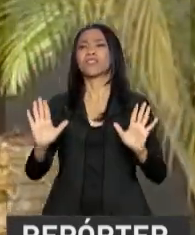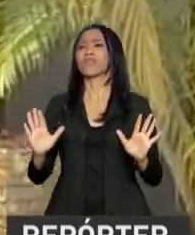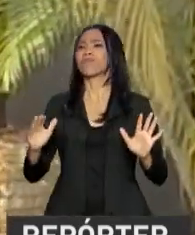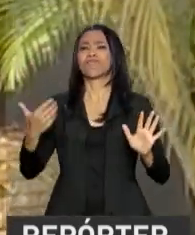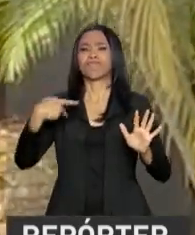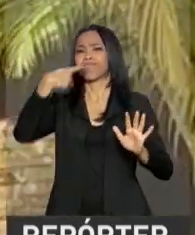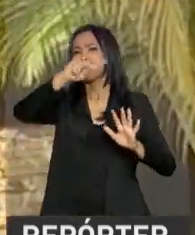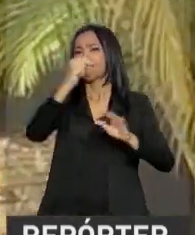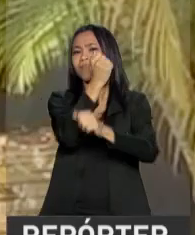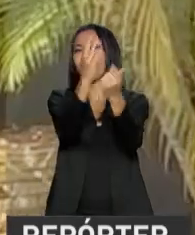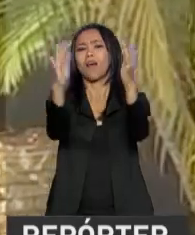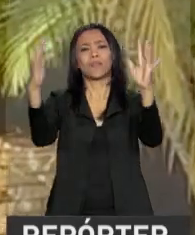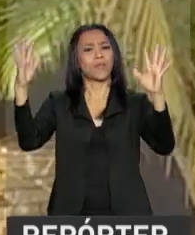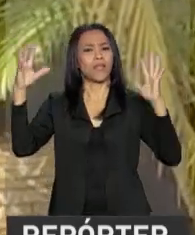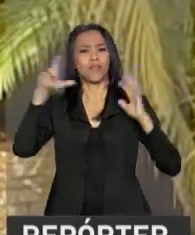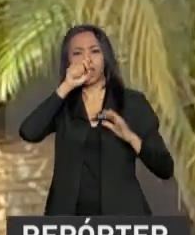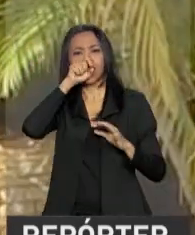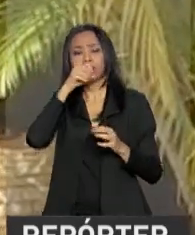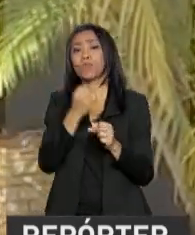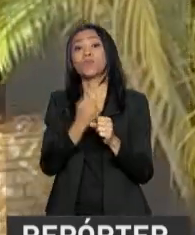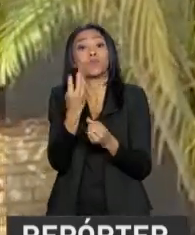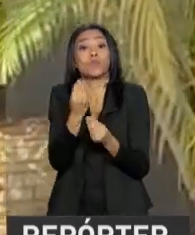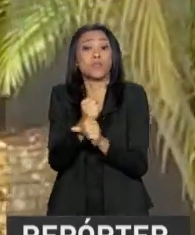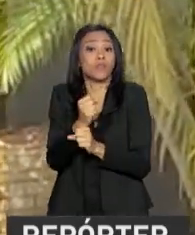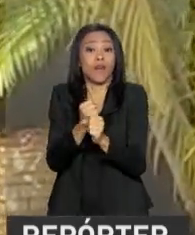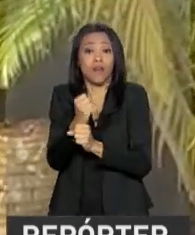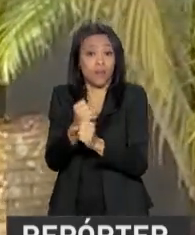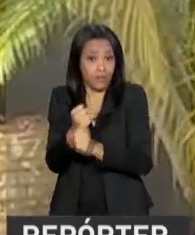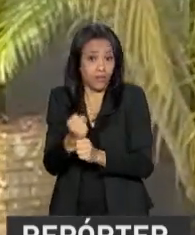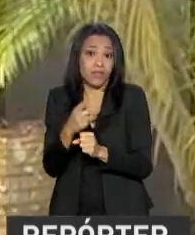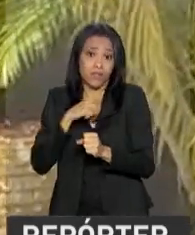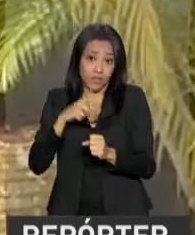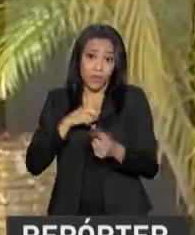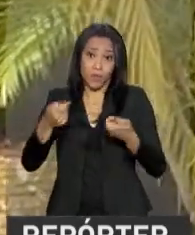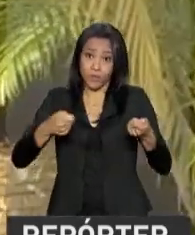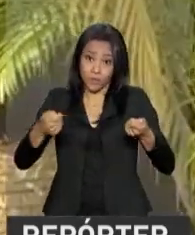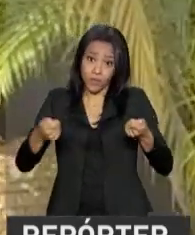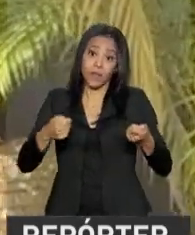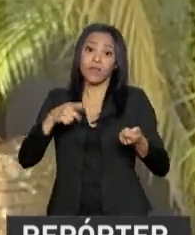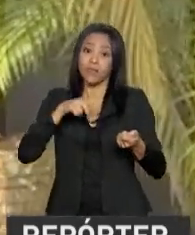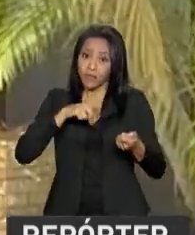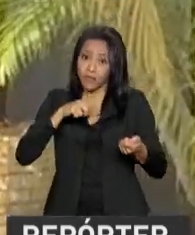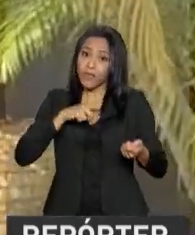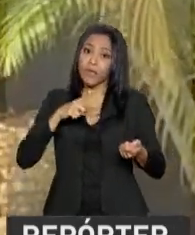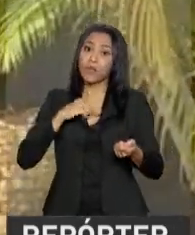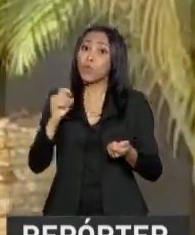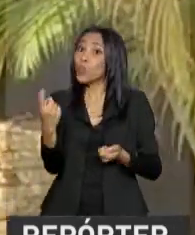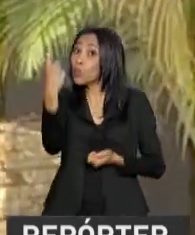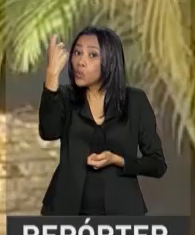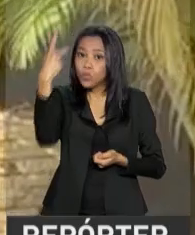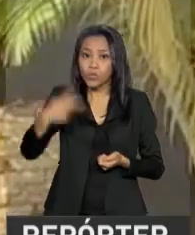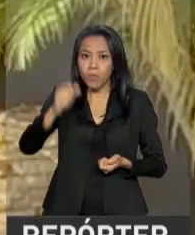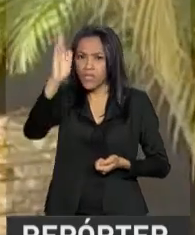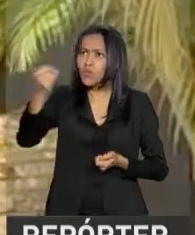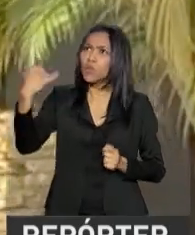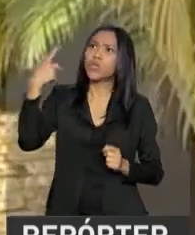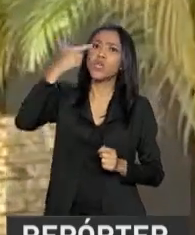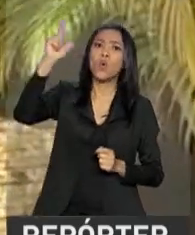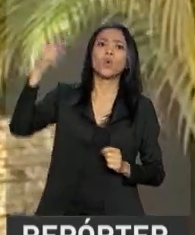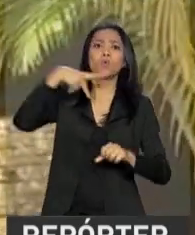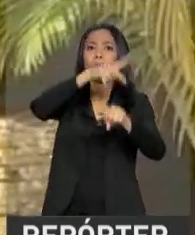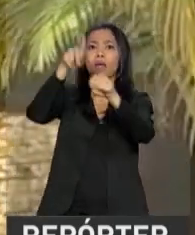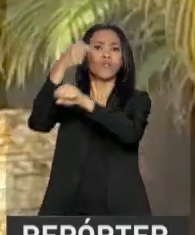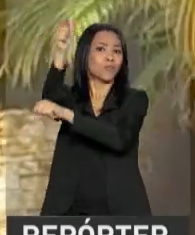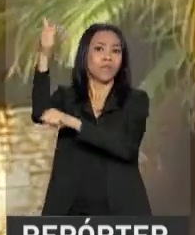cumpriu seu papel ecológico para a gente por muitos anos consiga ter esses ambientes em equilíbrio temos espécies de papagaios são únicos no brasil não tem nenhum lugar do mundo só